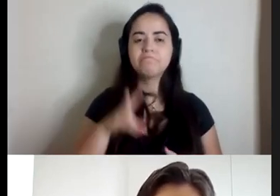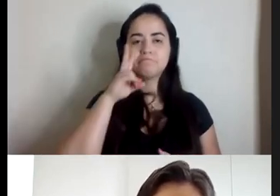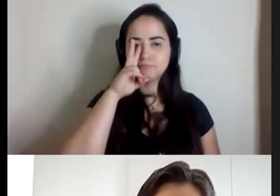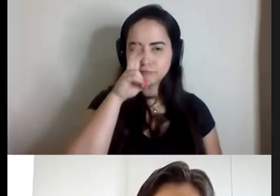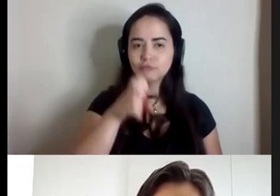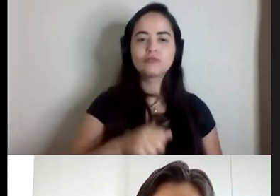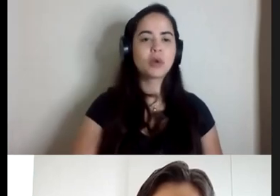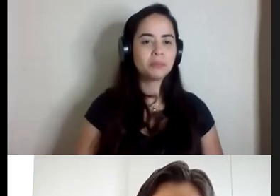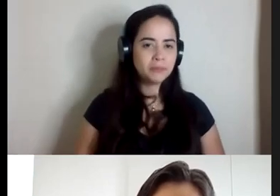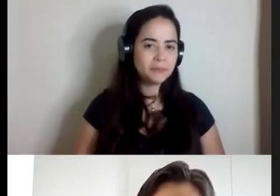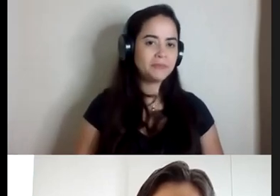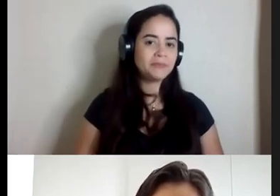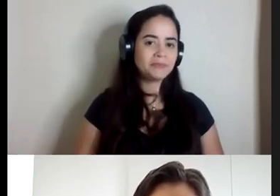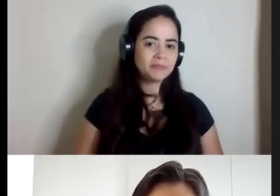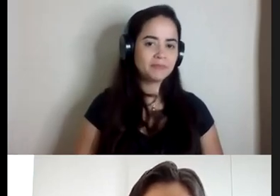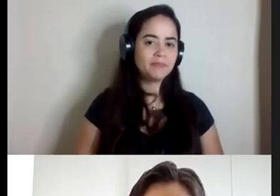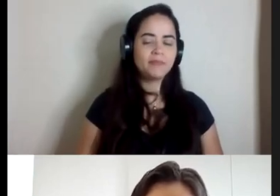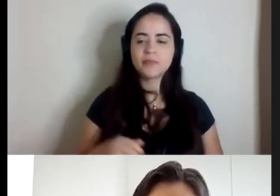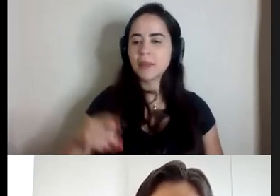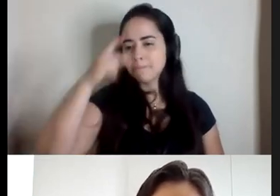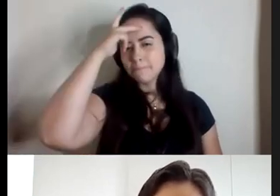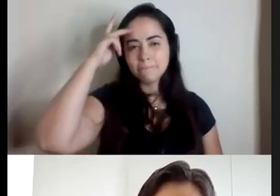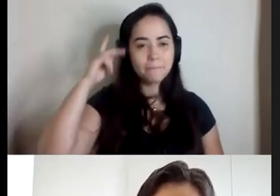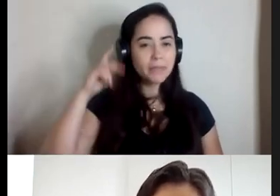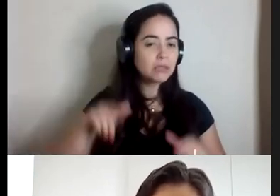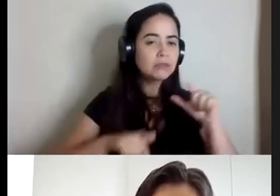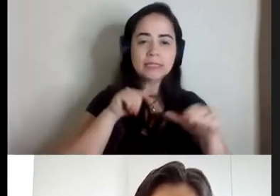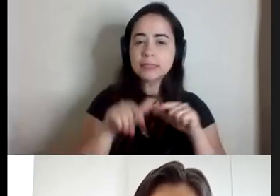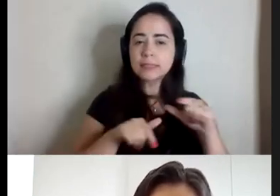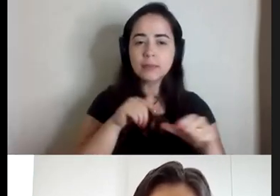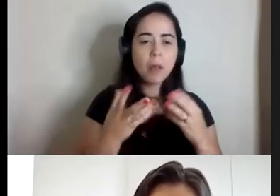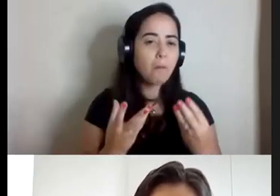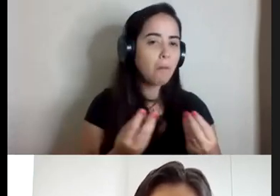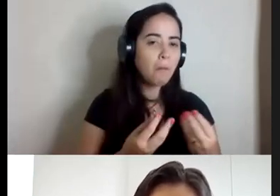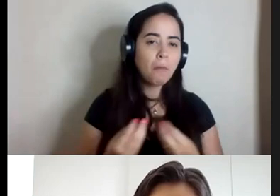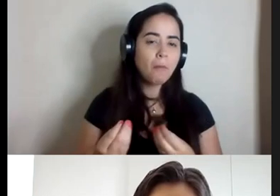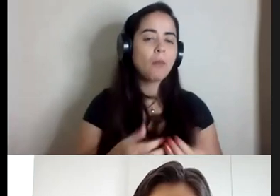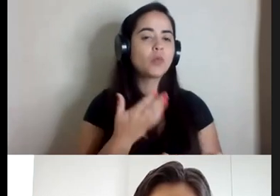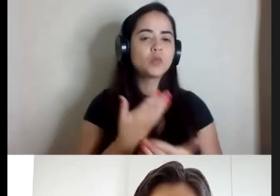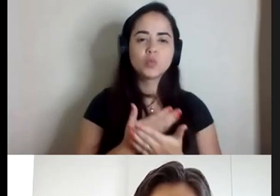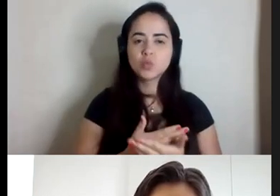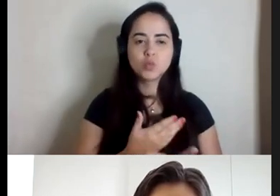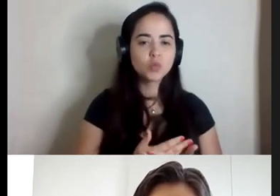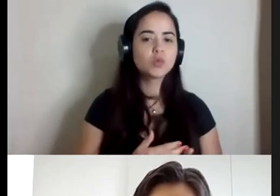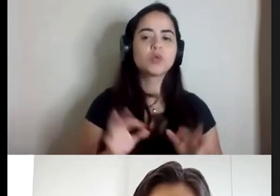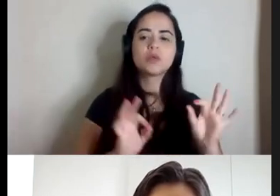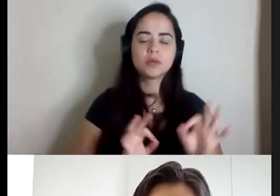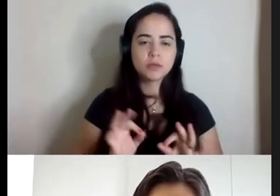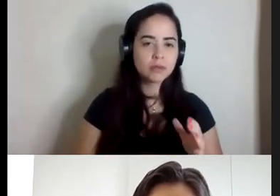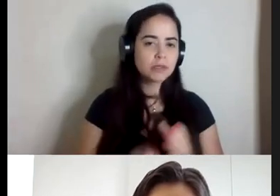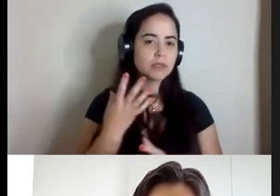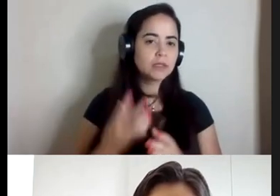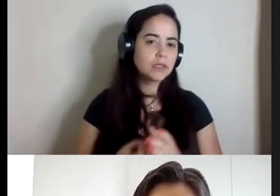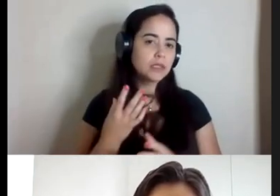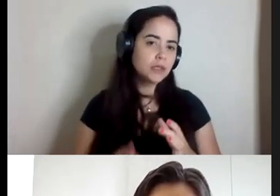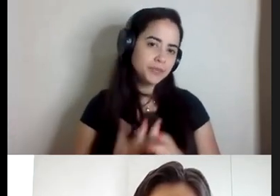Então, muita gente envolvida, muita gente trabalhando e estudando e produzindo em EPT, como eu já disse.